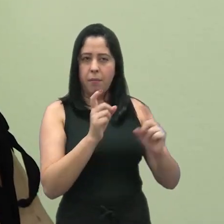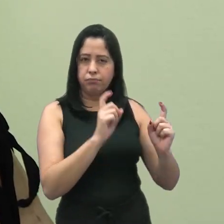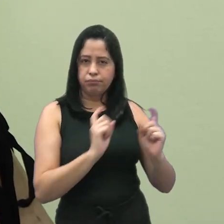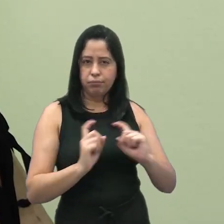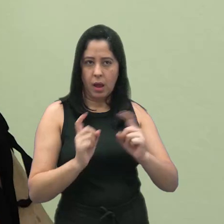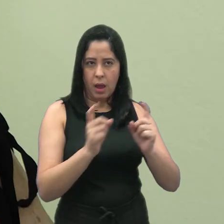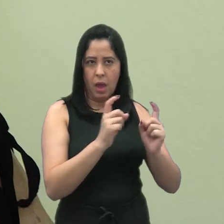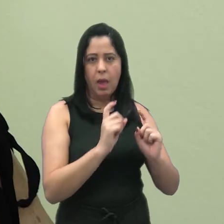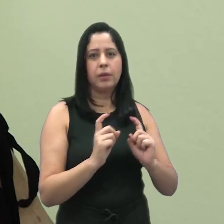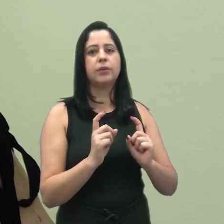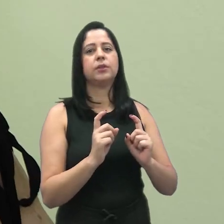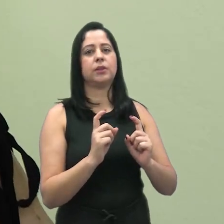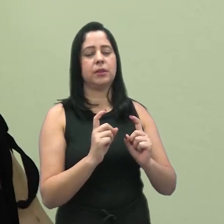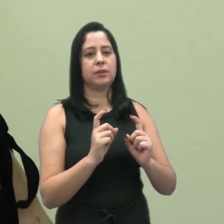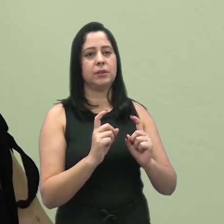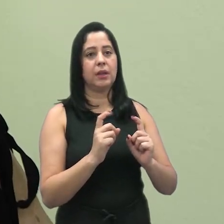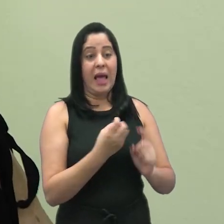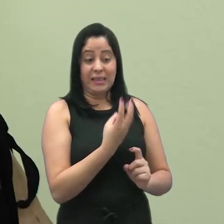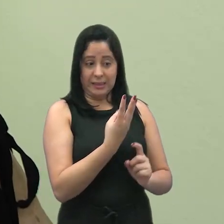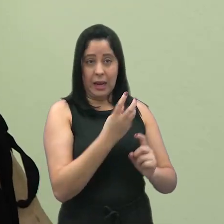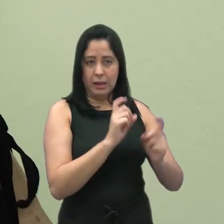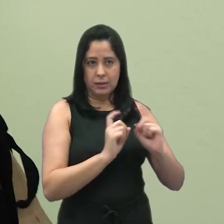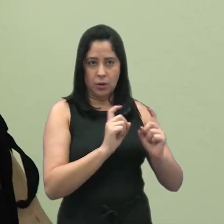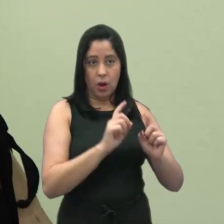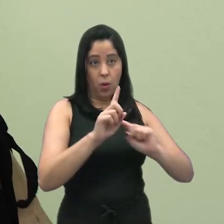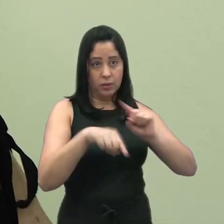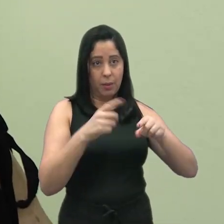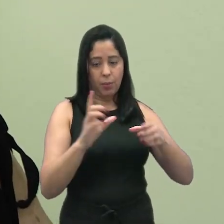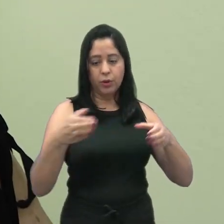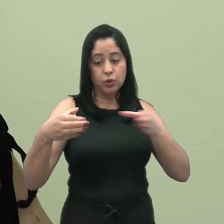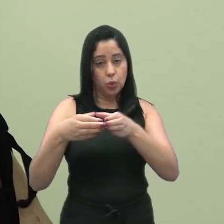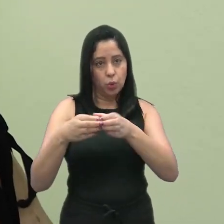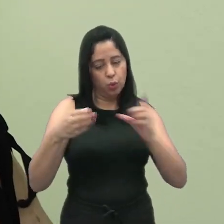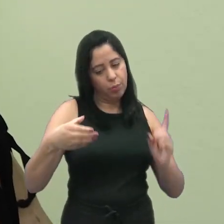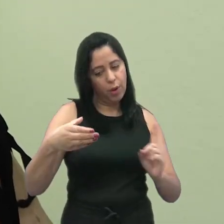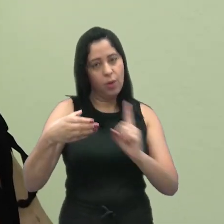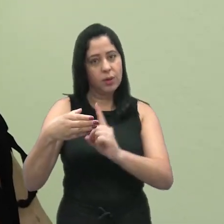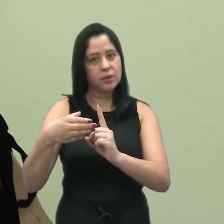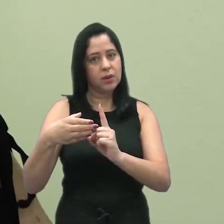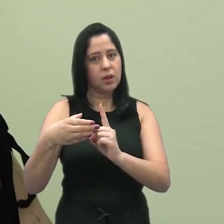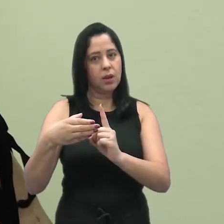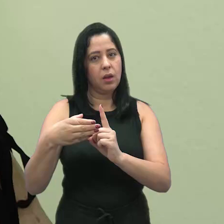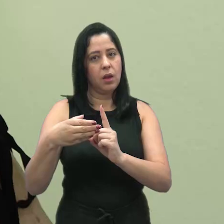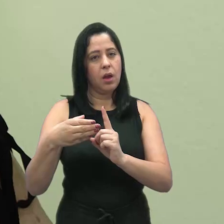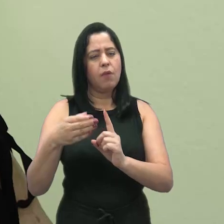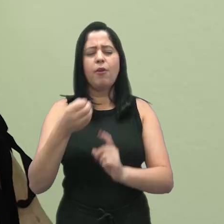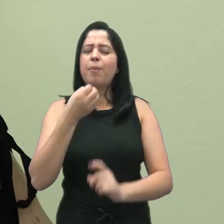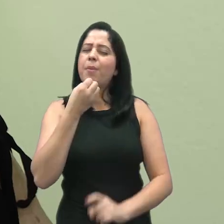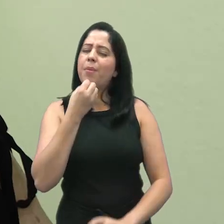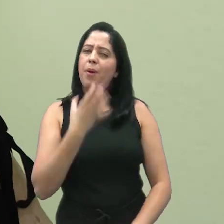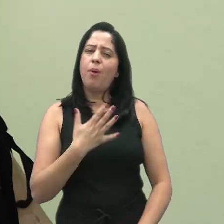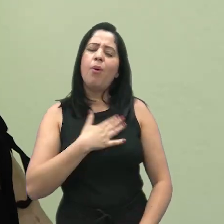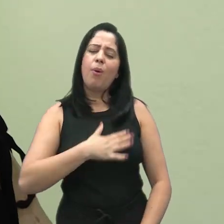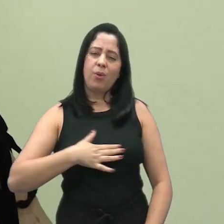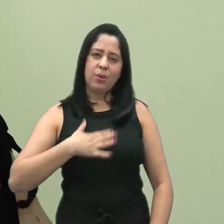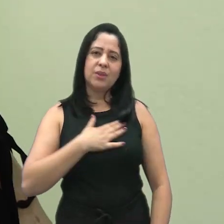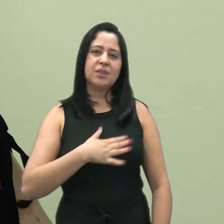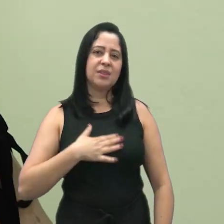3 vezes, 3 sessões, depois eu entrei no grupo. Tudo foi muito bom, gostei